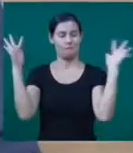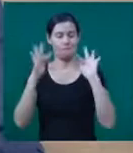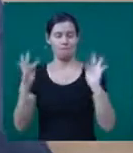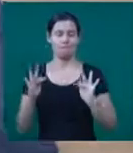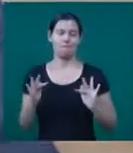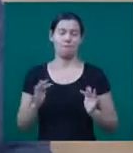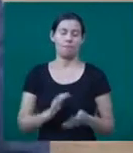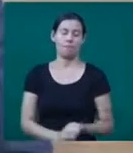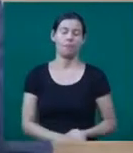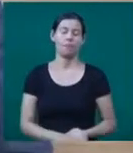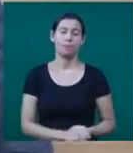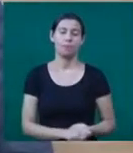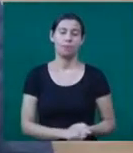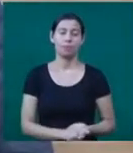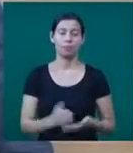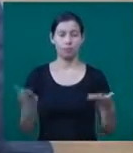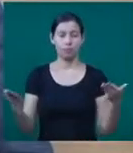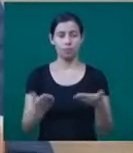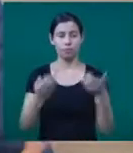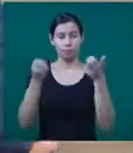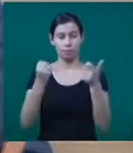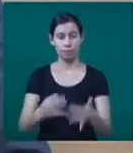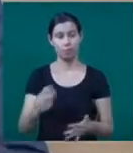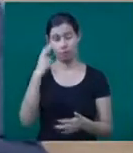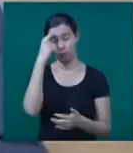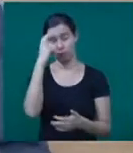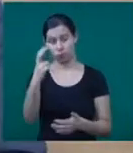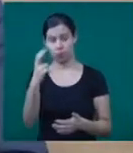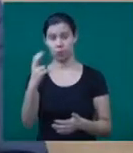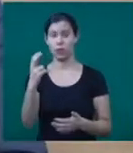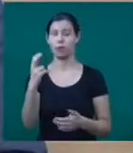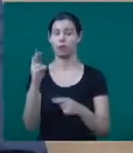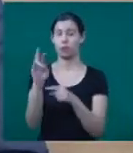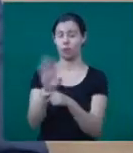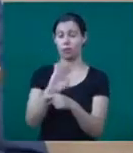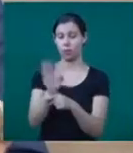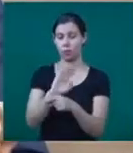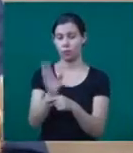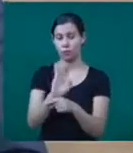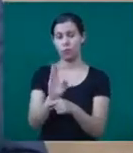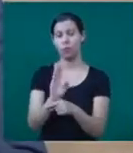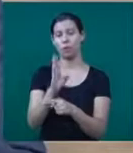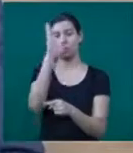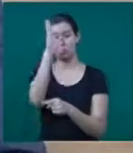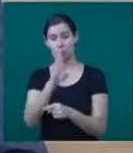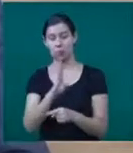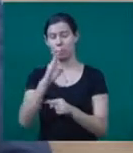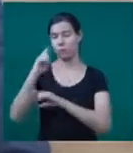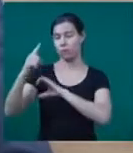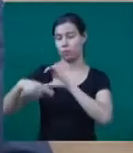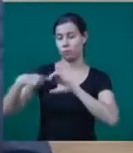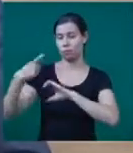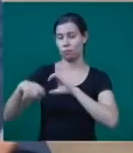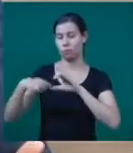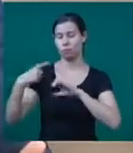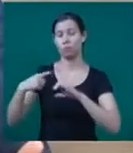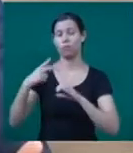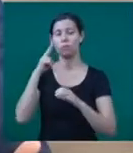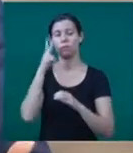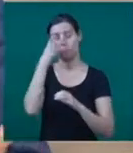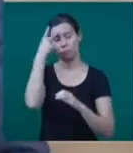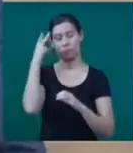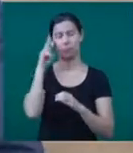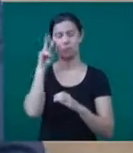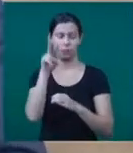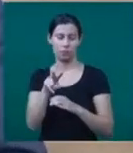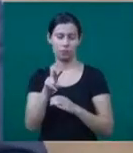cultura. Um filme tem ganhado destaque em festivais nacionais e internacionais. E o tema central está bem relacionado ao cotidiano das